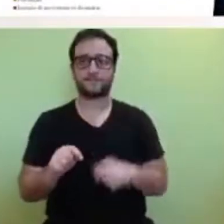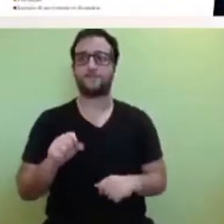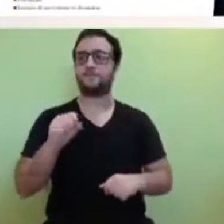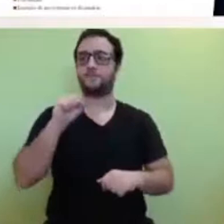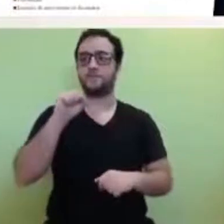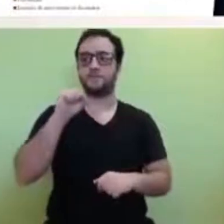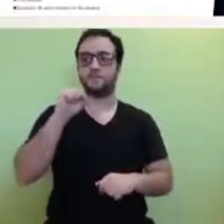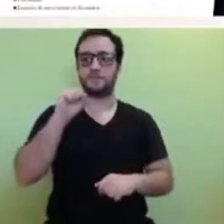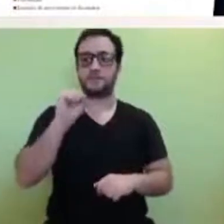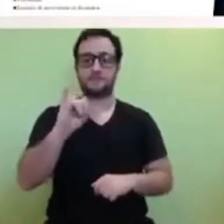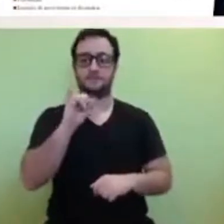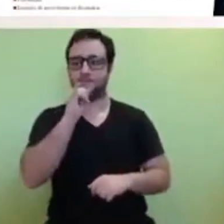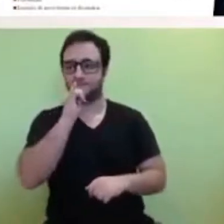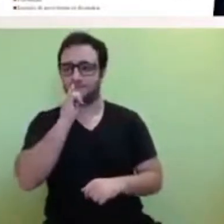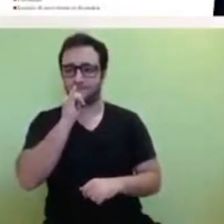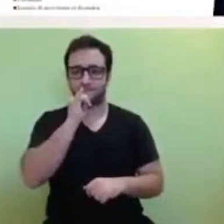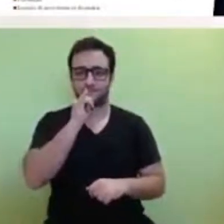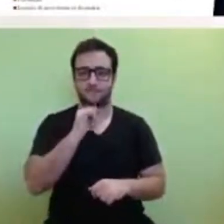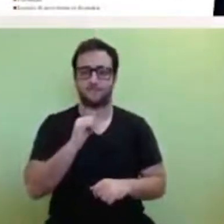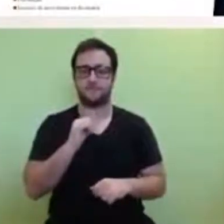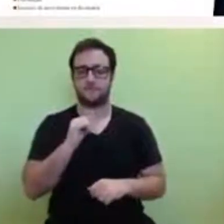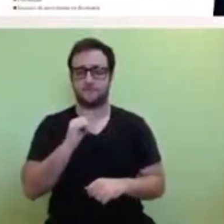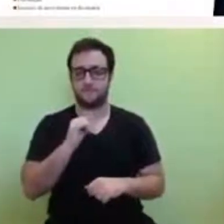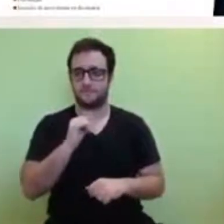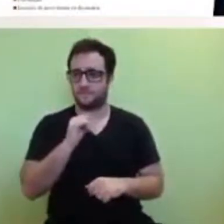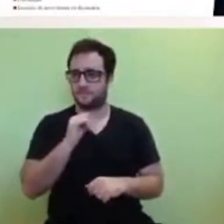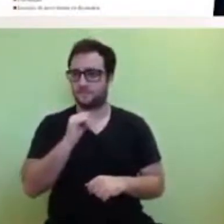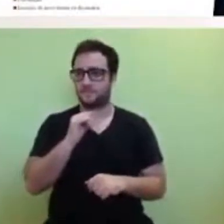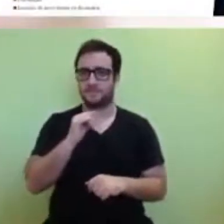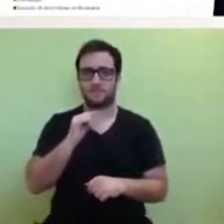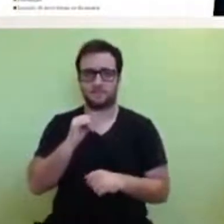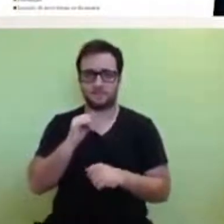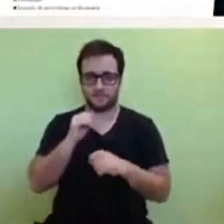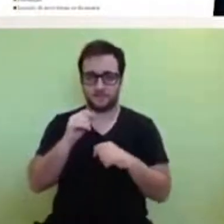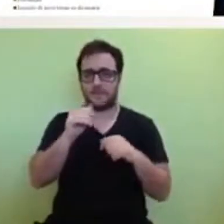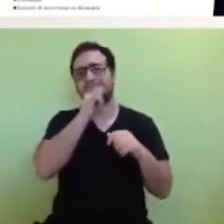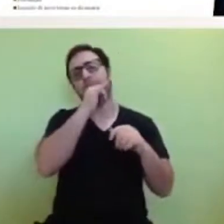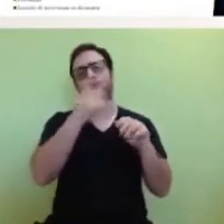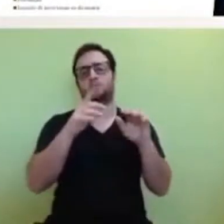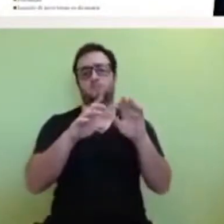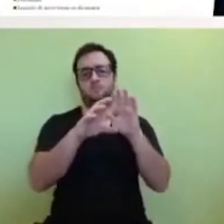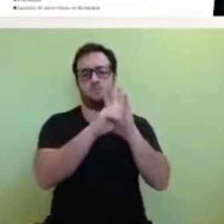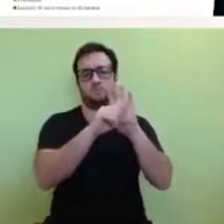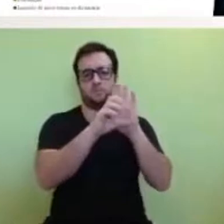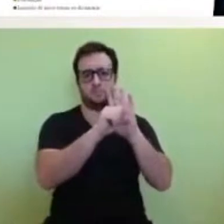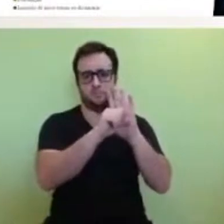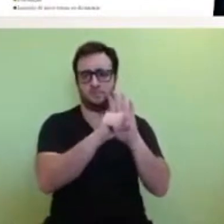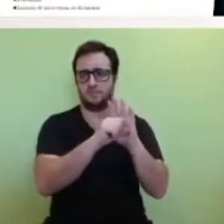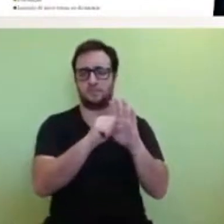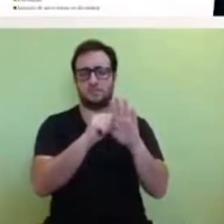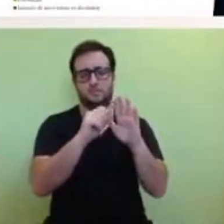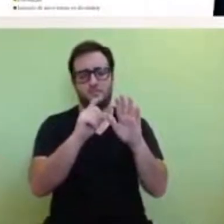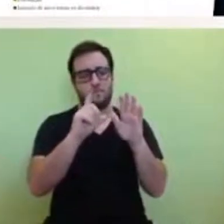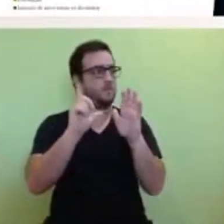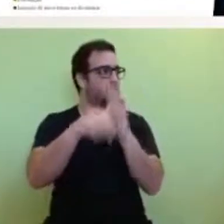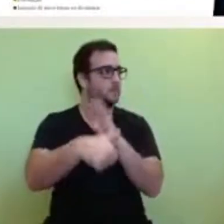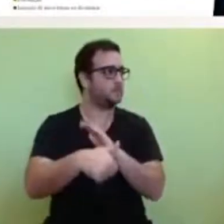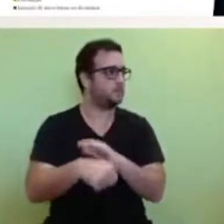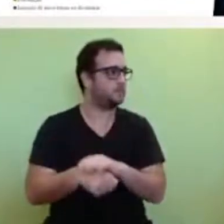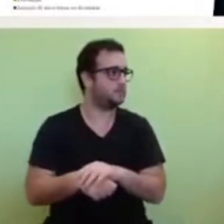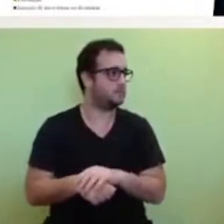É possível fazer com essa pós-edição. E isso vai demandar 60% do seu tempo.